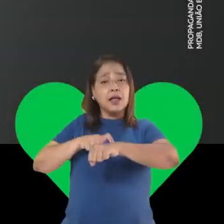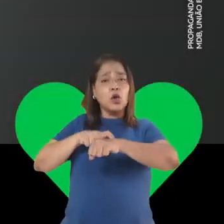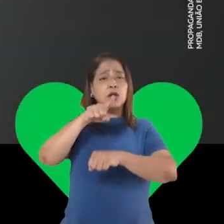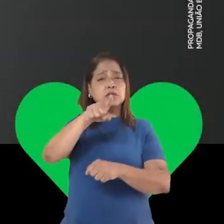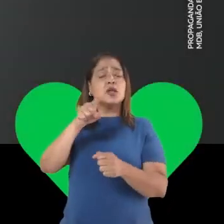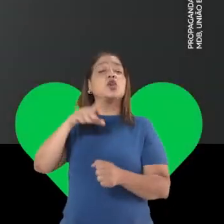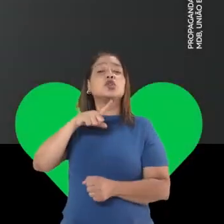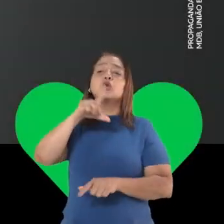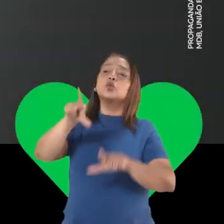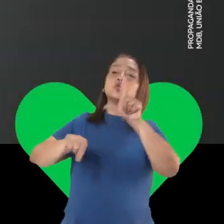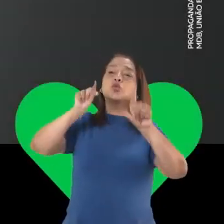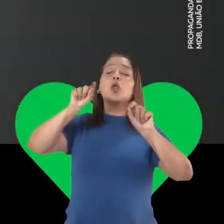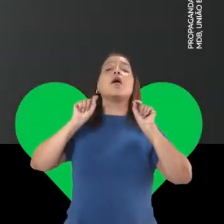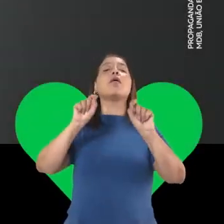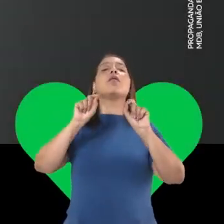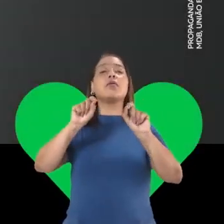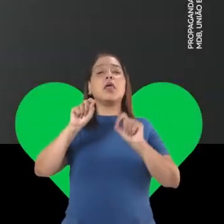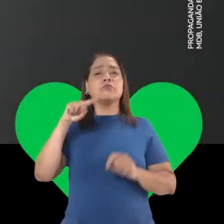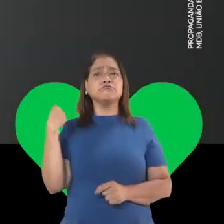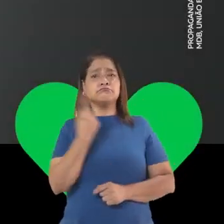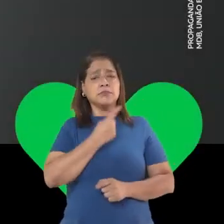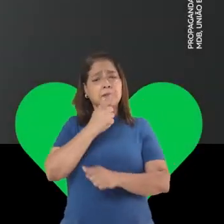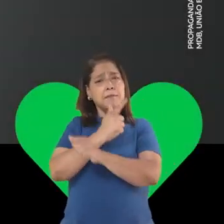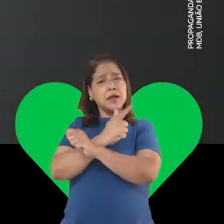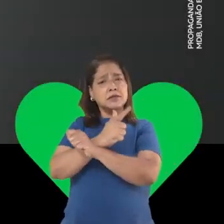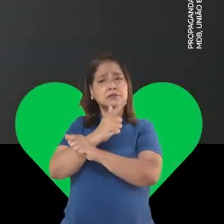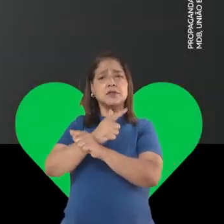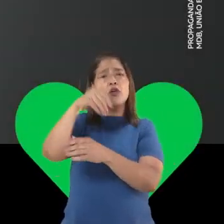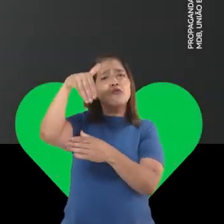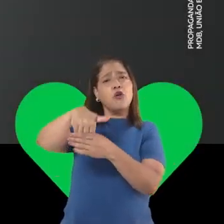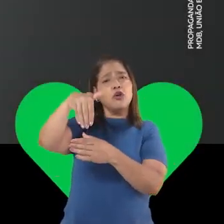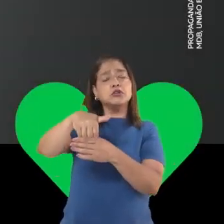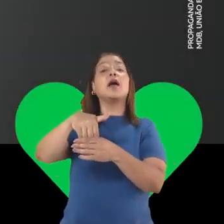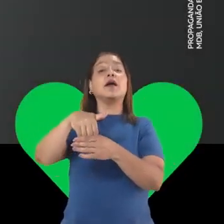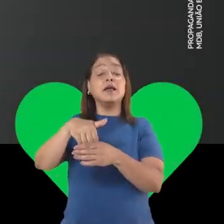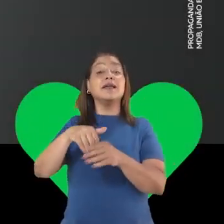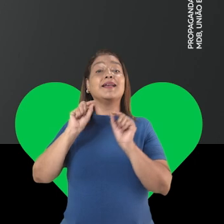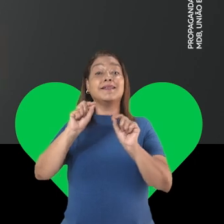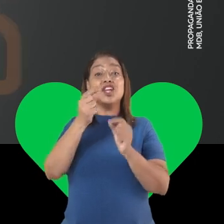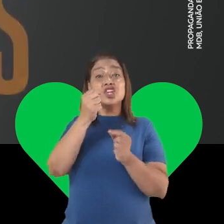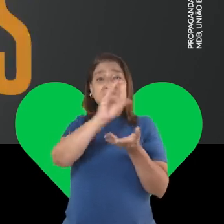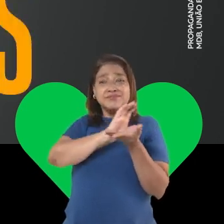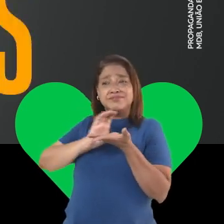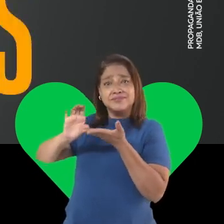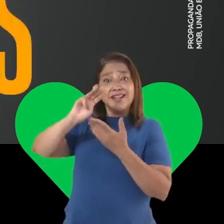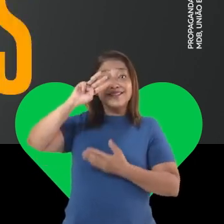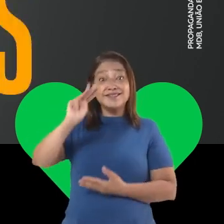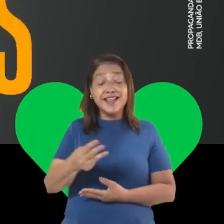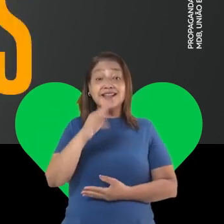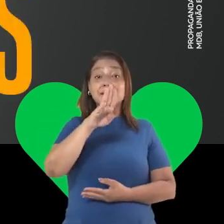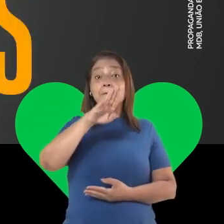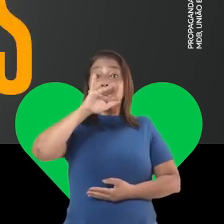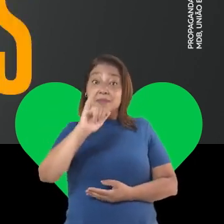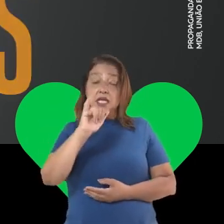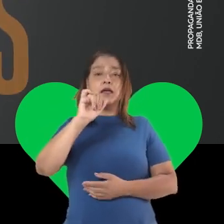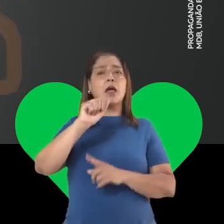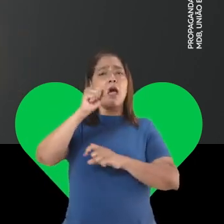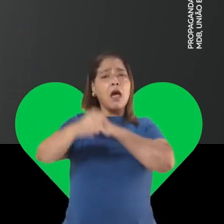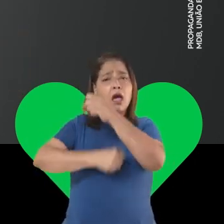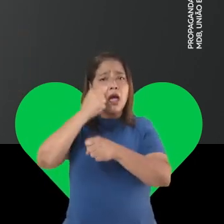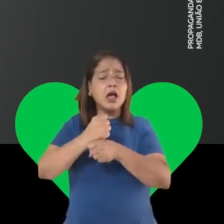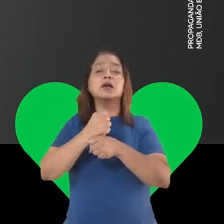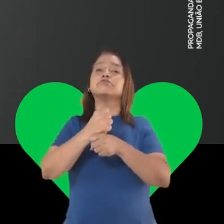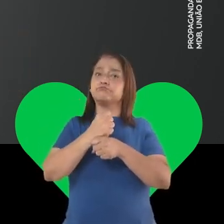Na hora de escolher quem vai governar uma cidade como Aparecida, com um orçamento de mais de 3 bilhões de reais por